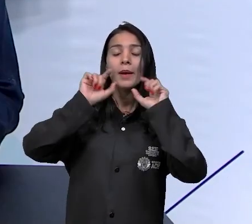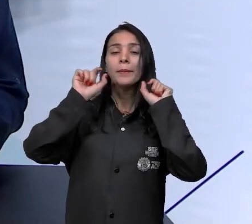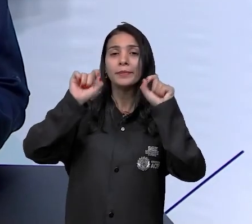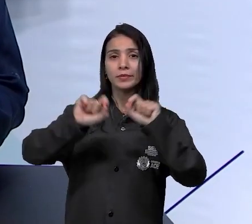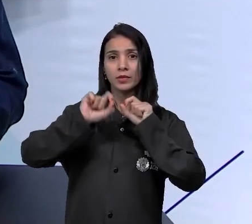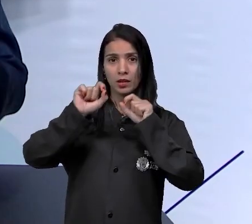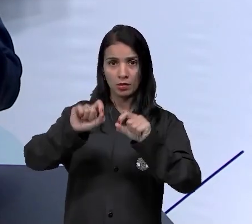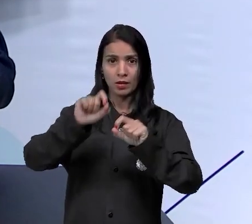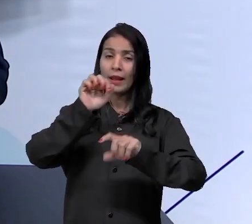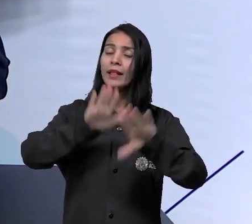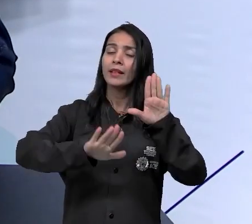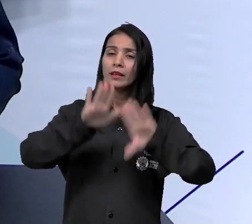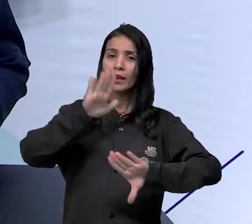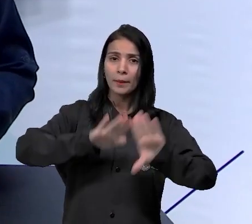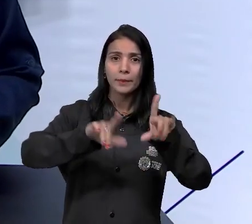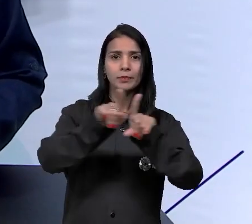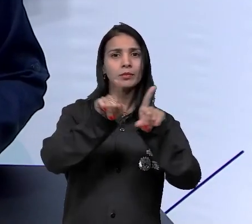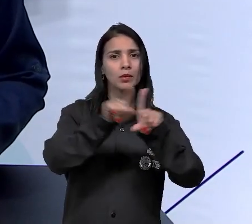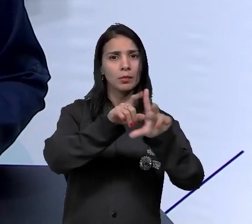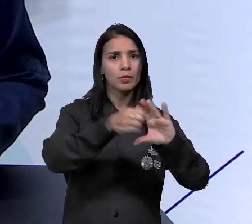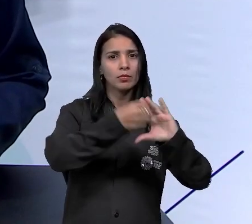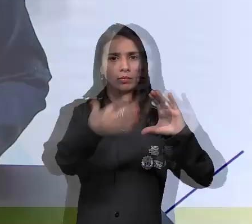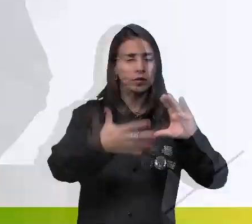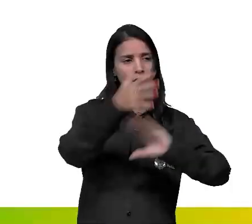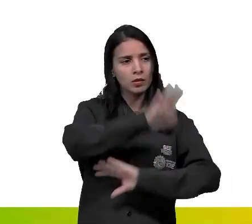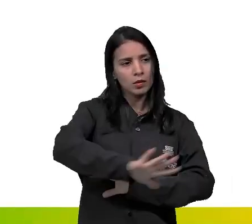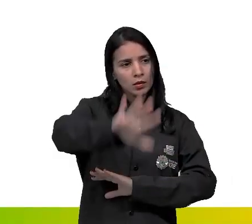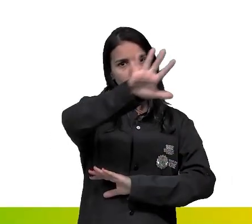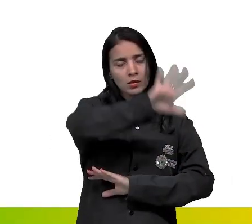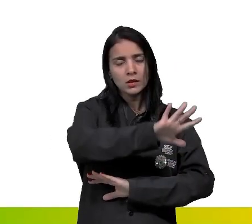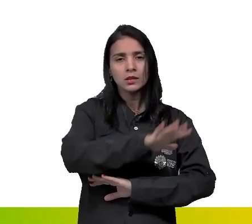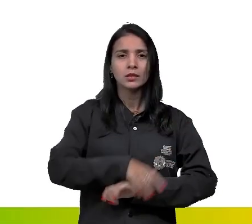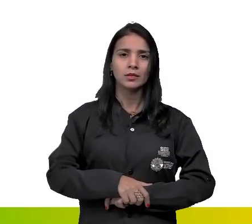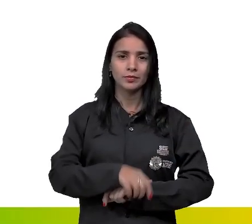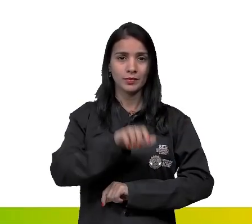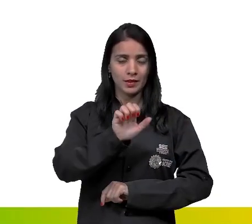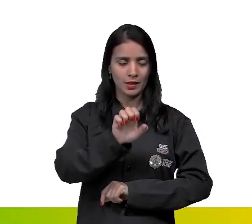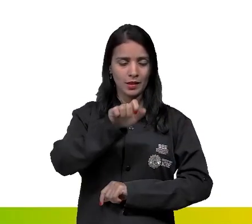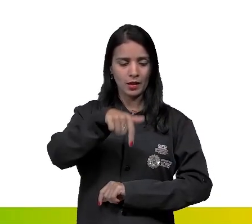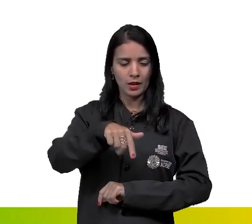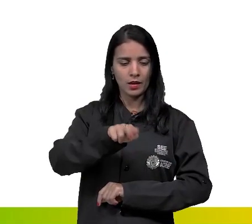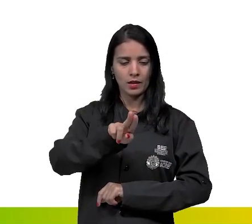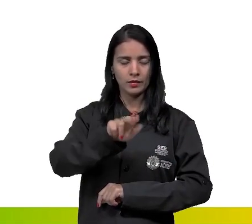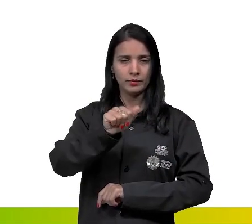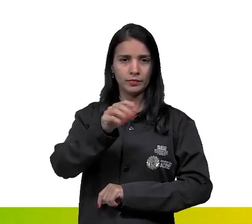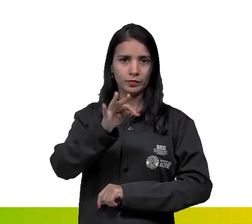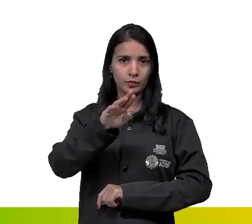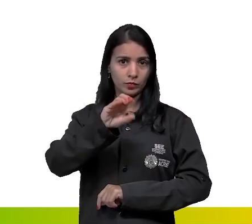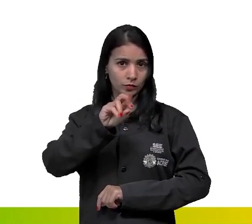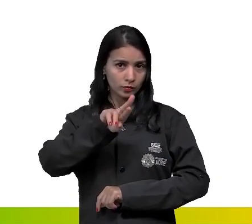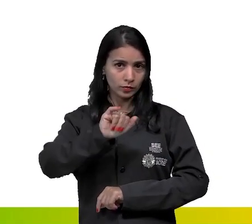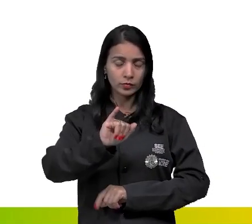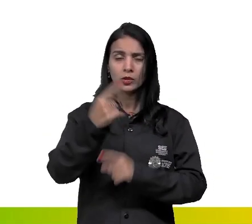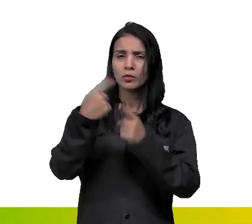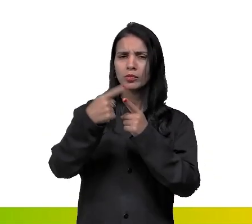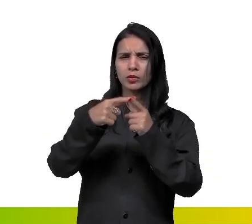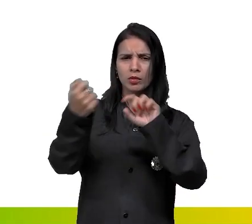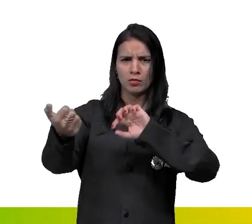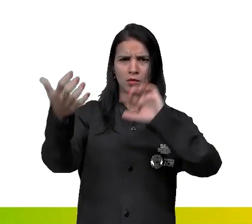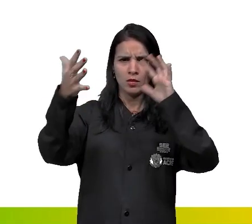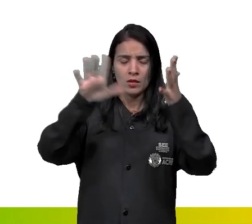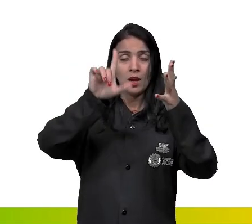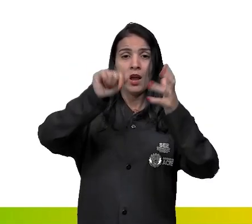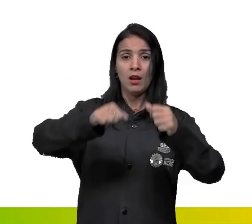daquela região. Então, o clima é equatorial. Qual a principal característica do clima equatorial? Ele é um clima